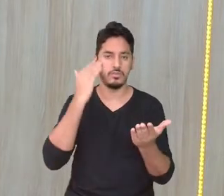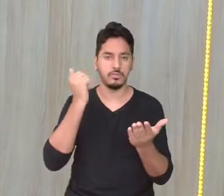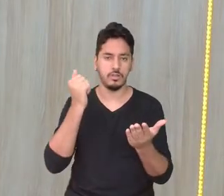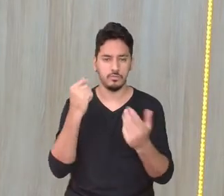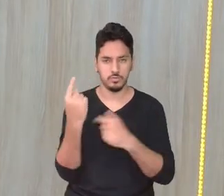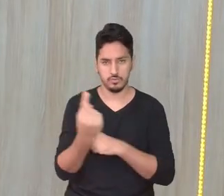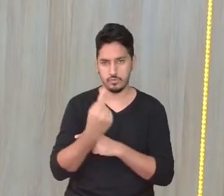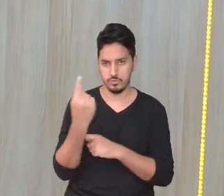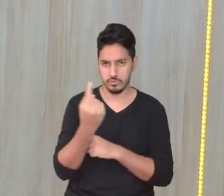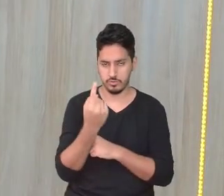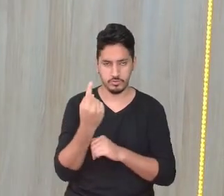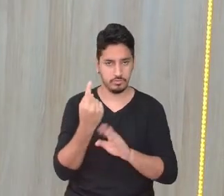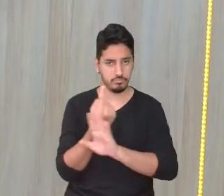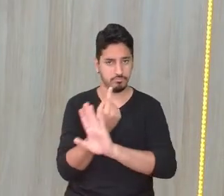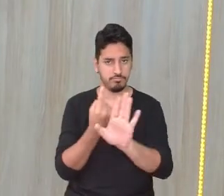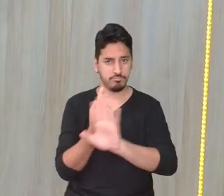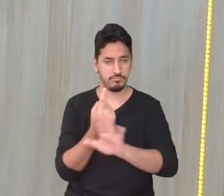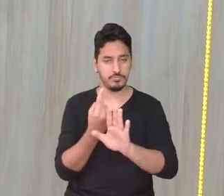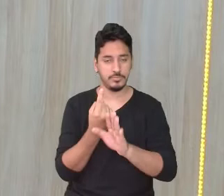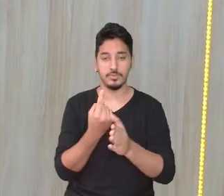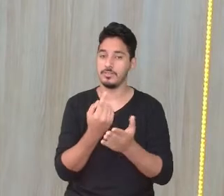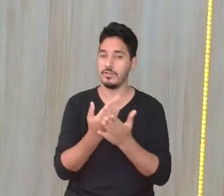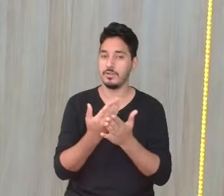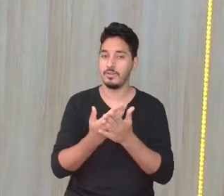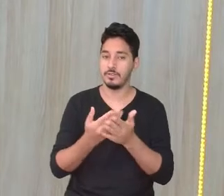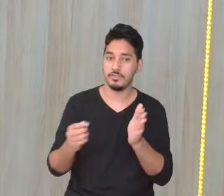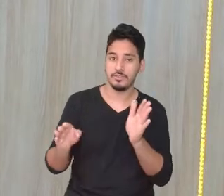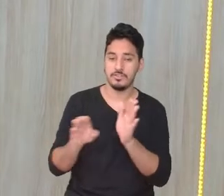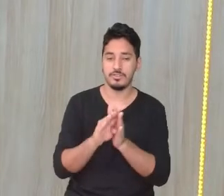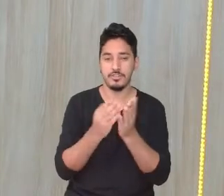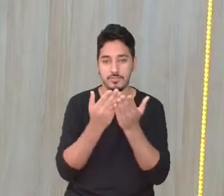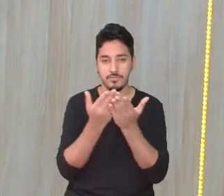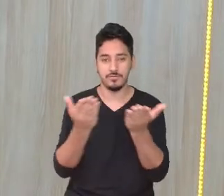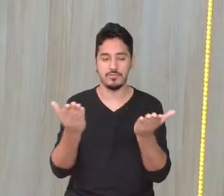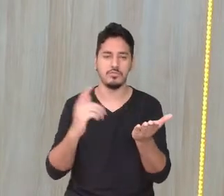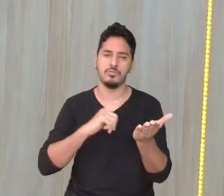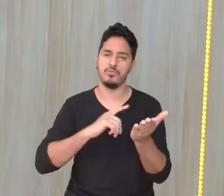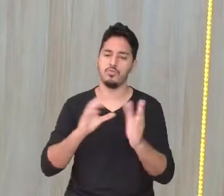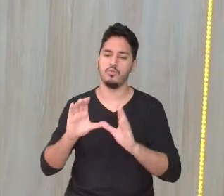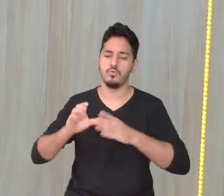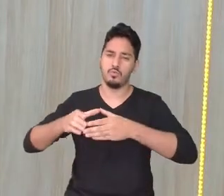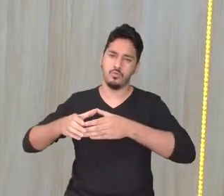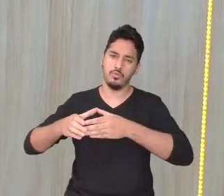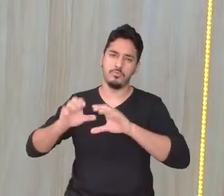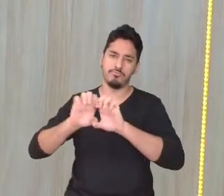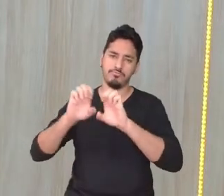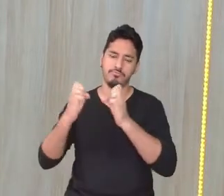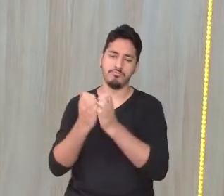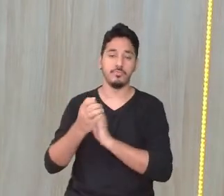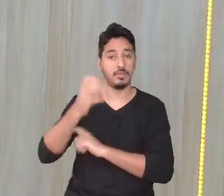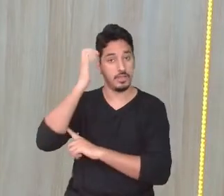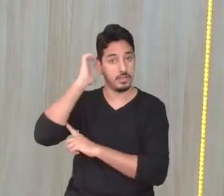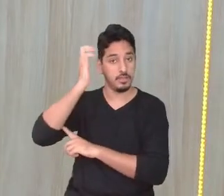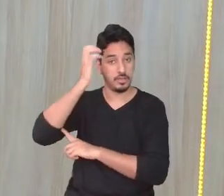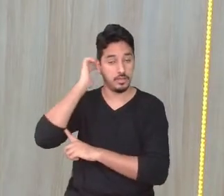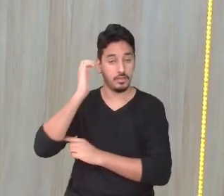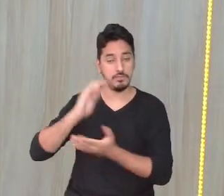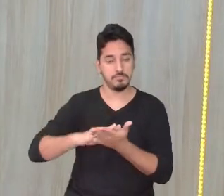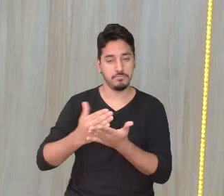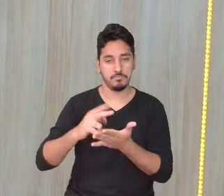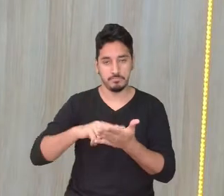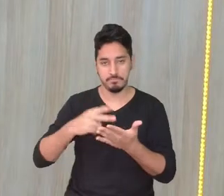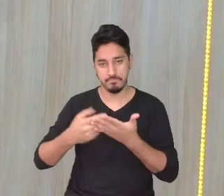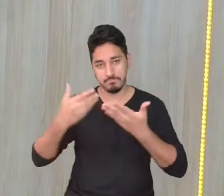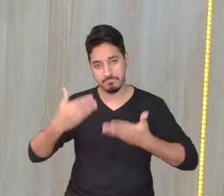estou sozinha. Para que essa aula chegue até você, eu tenho equipe aqui comigo. Estou com Everton, nosso intérprete de